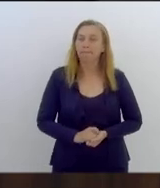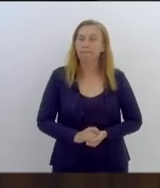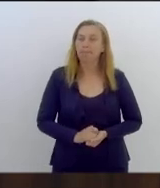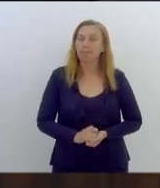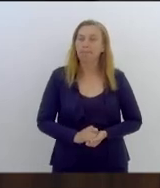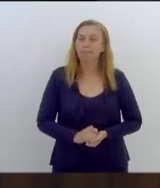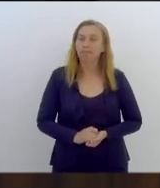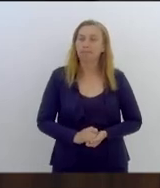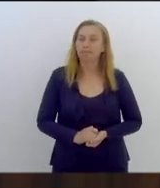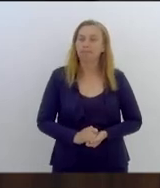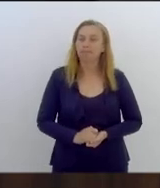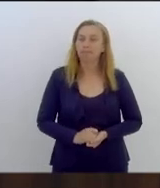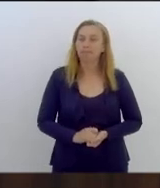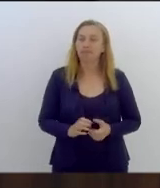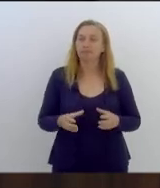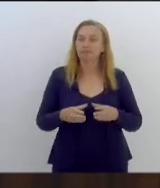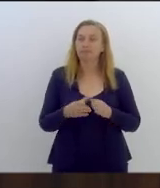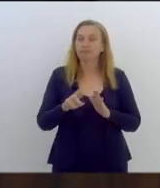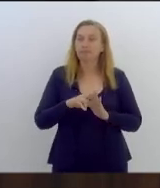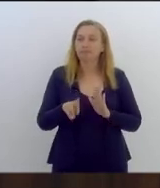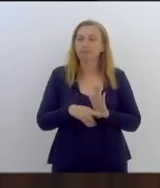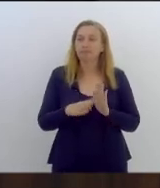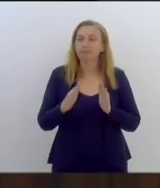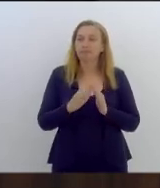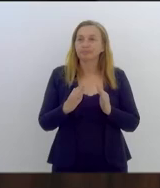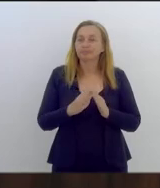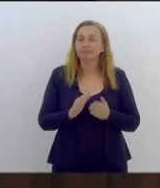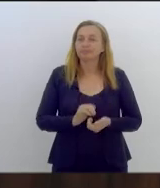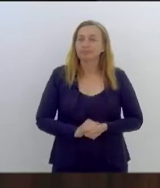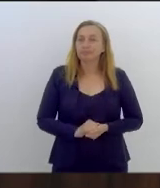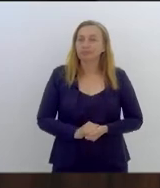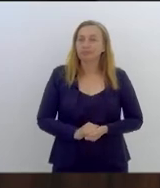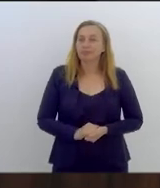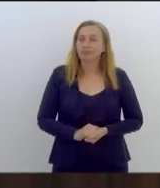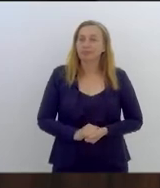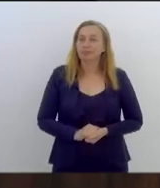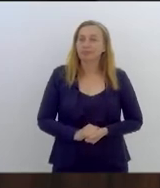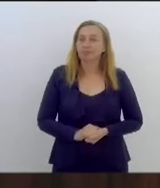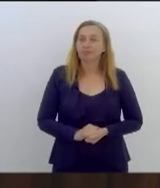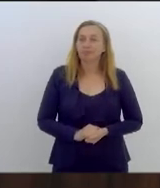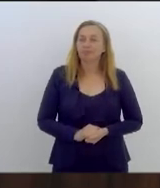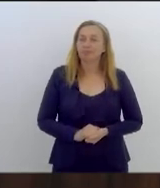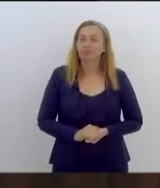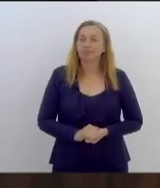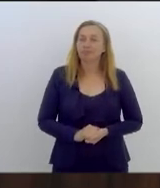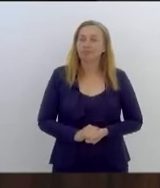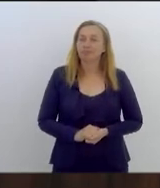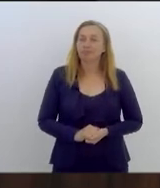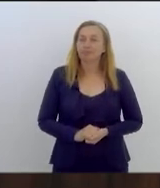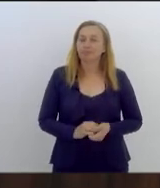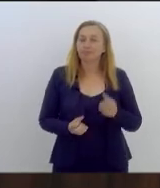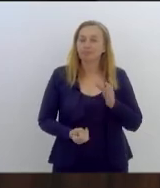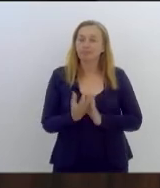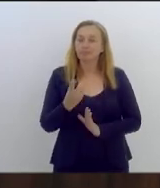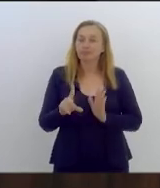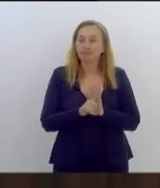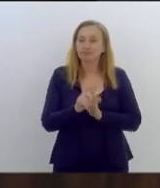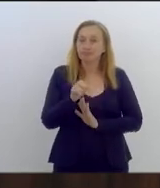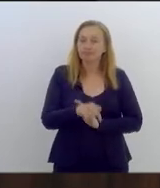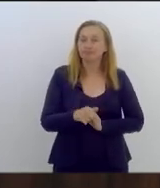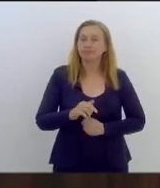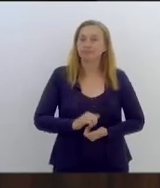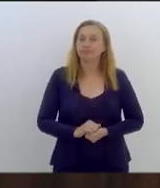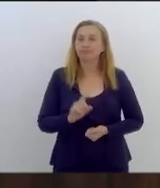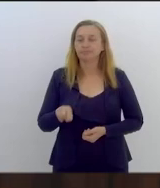de autoria da Comissão de Normas Internas e Proposições Externas, que é o nosso legislativo aqui. Então,